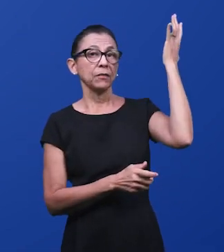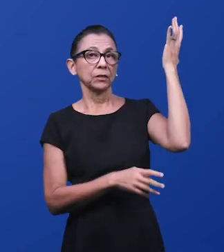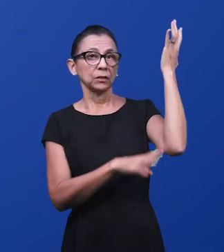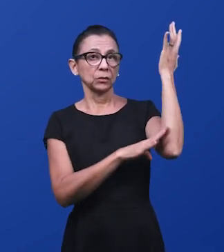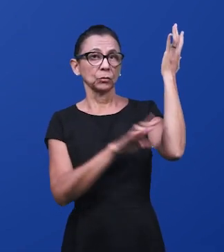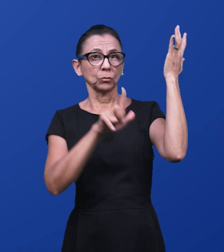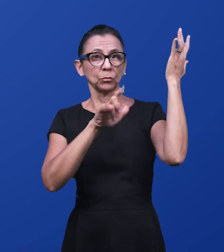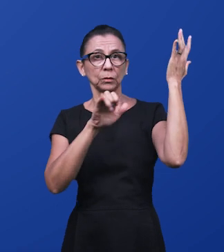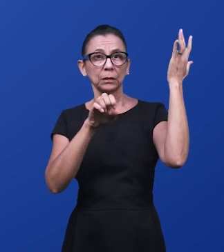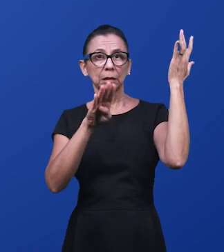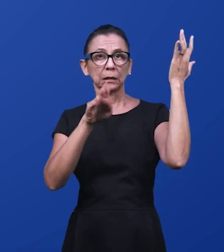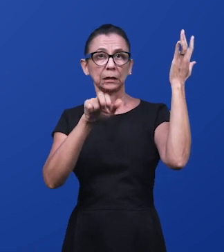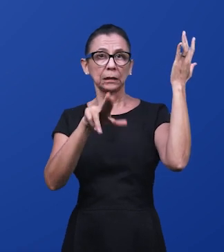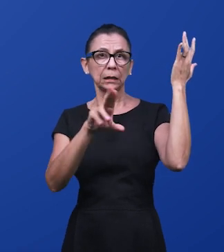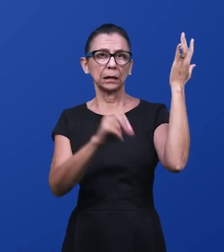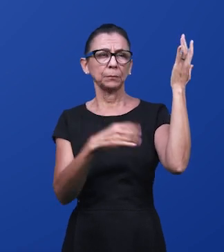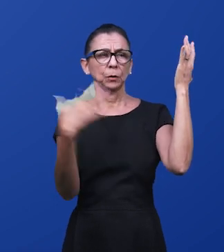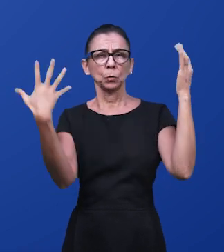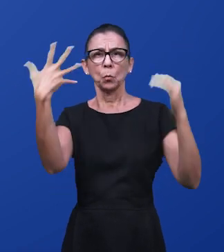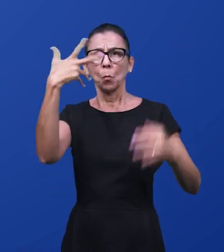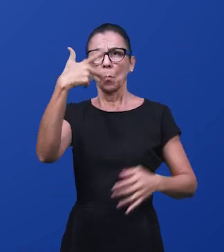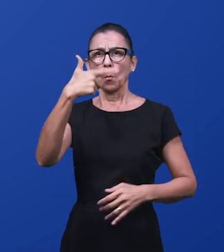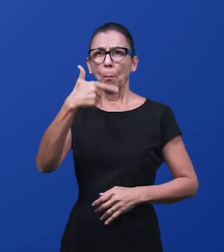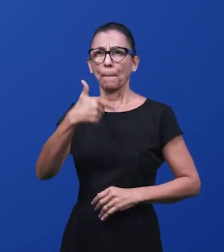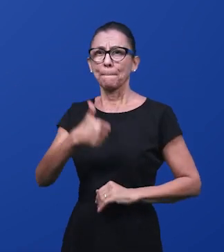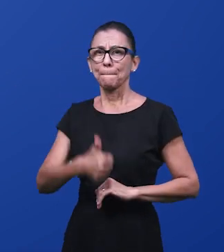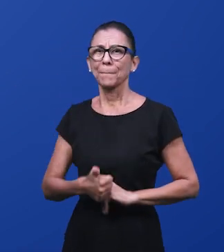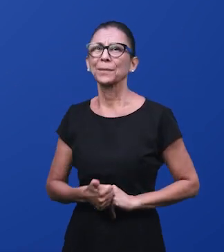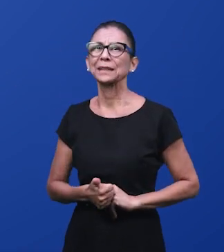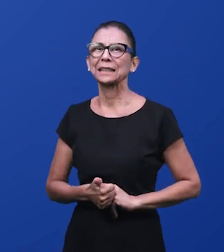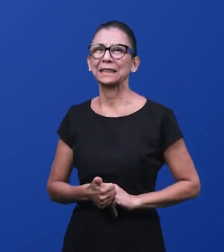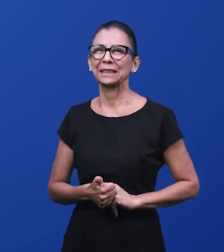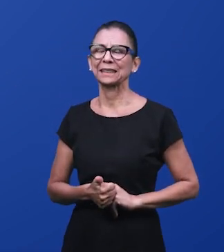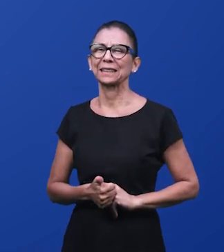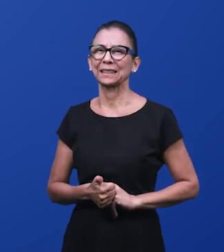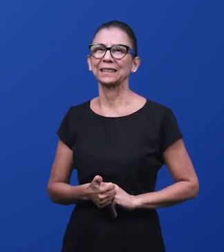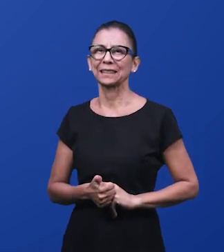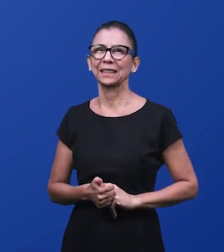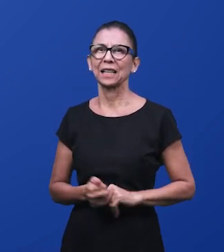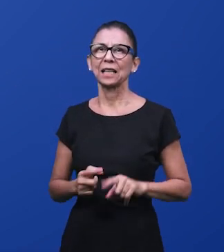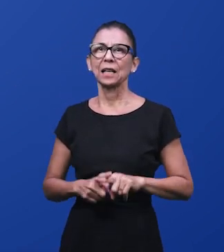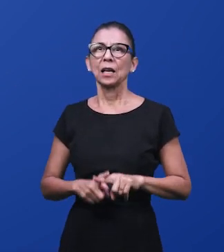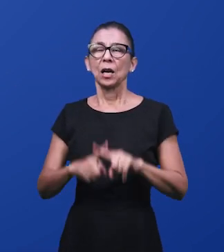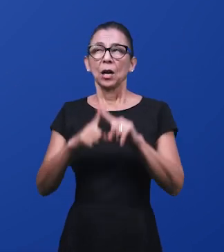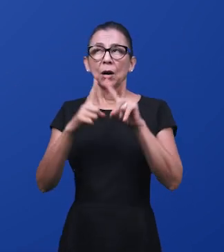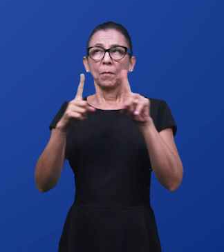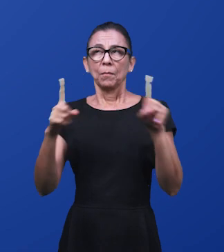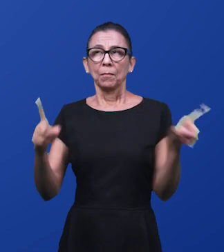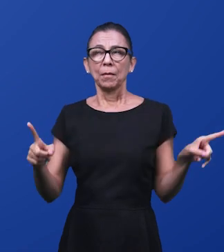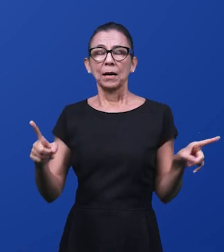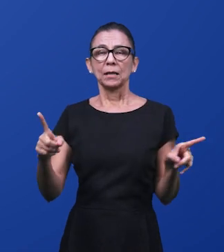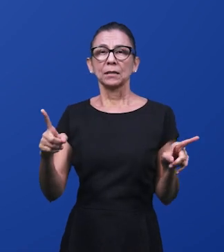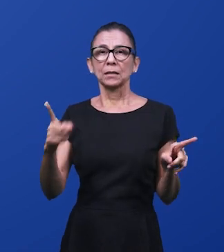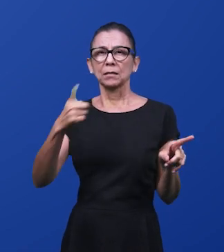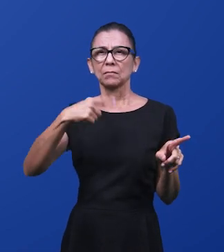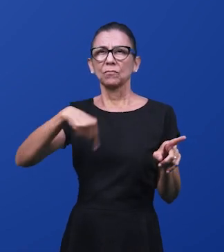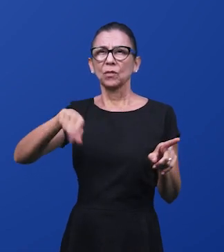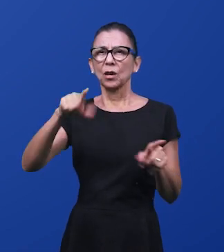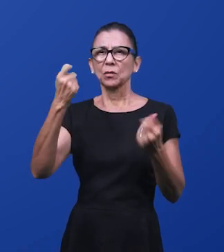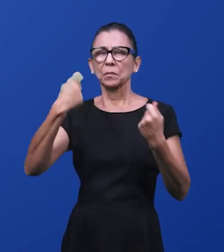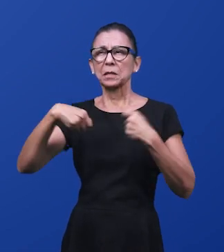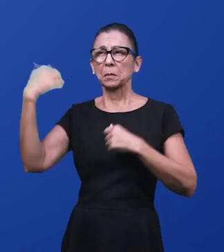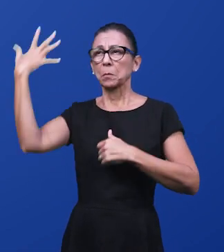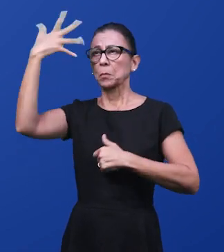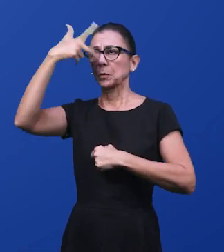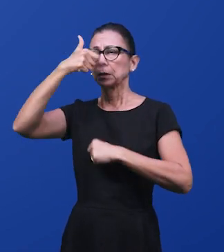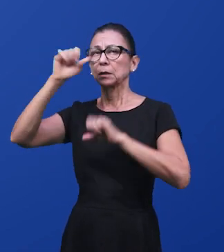nossa própria beleza, é a beleza do Senhor, Ele que cresce, Ele que aparece, e nós depois de trabalhados, depois de usarmos as nossas experiências, né,